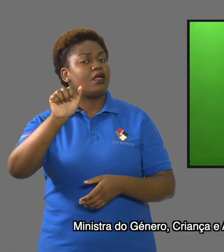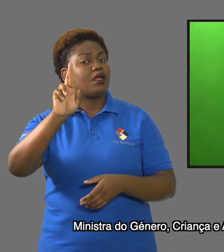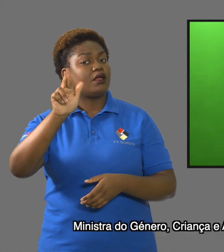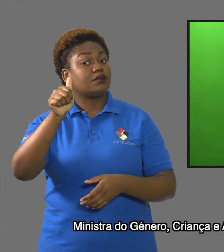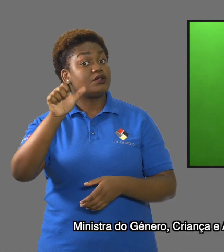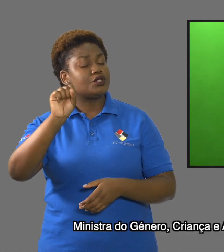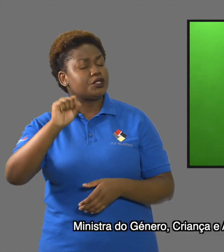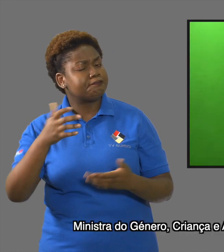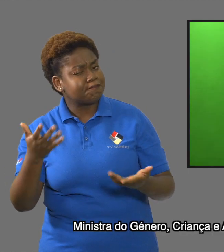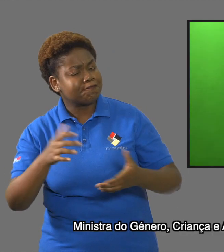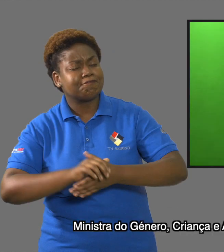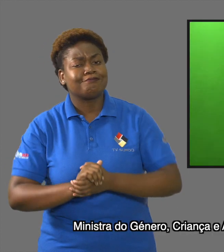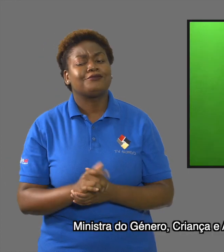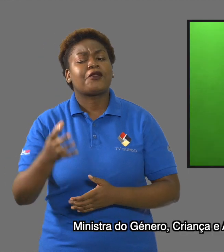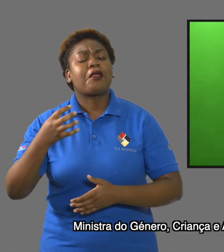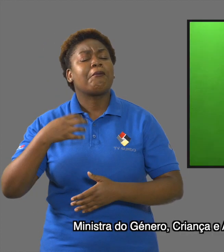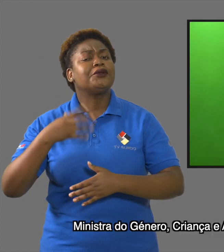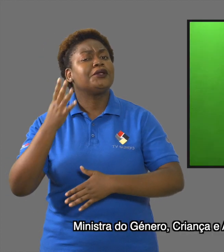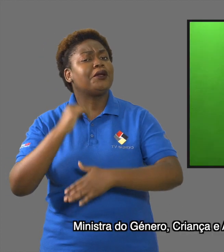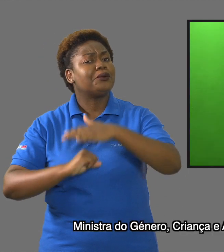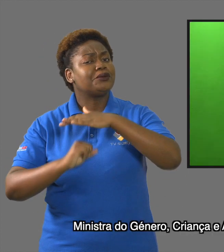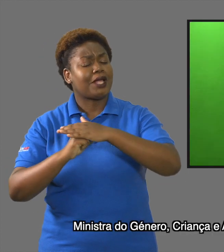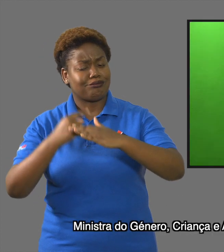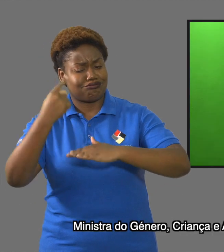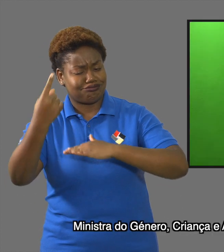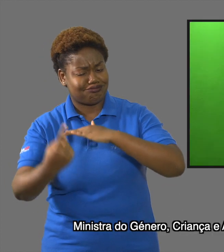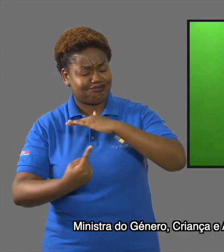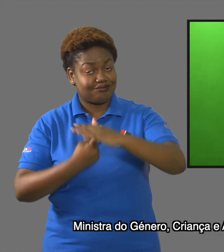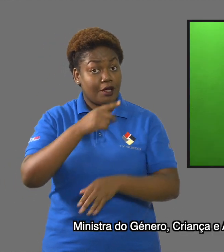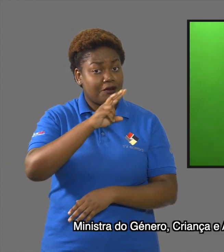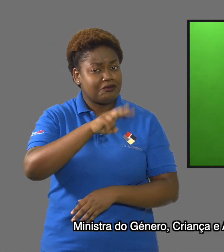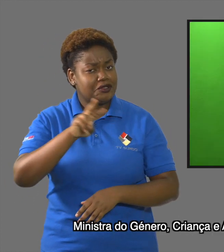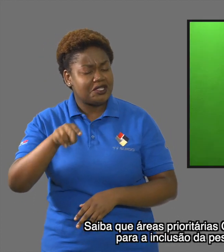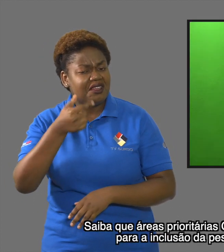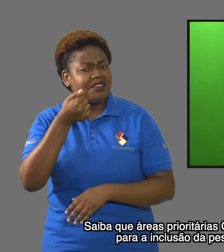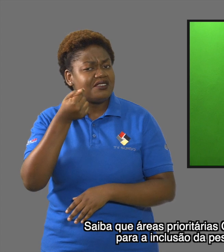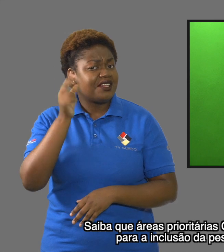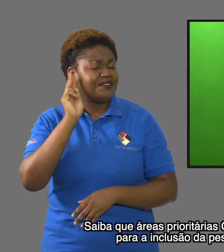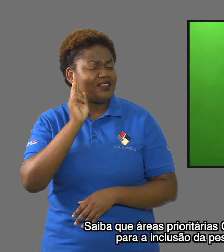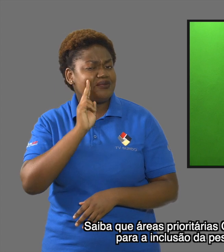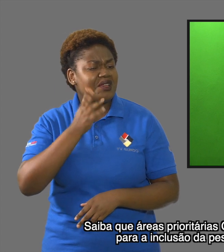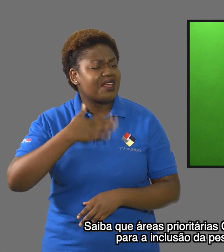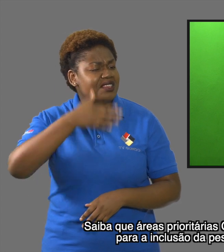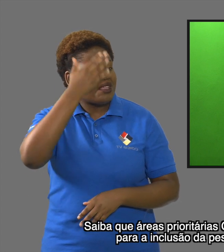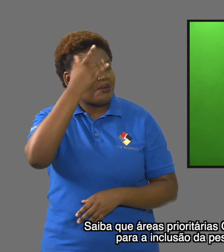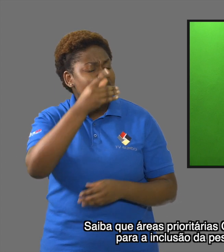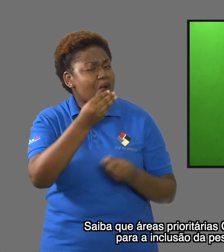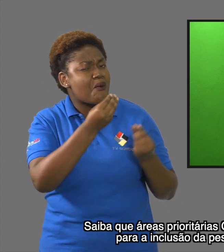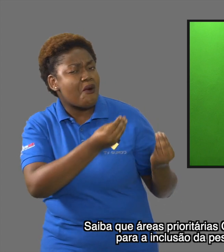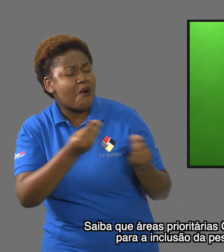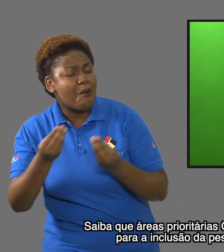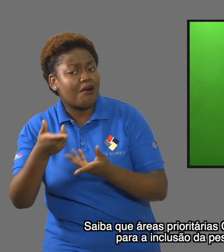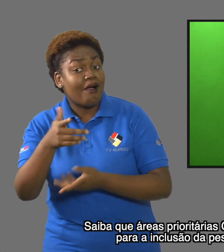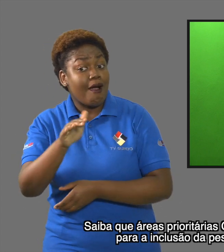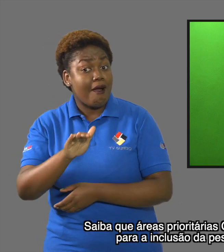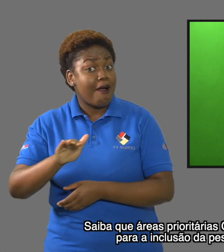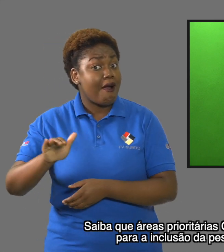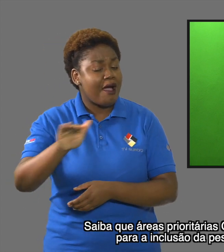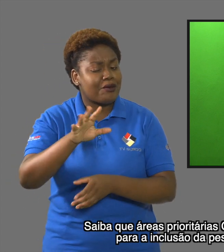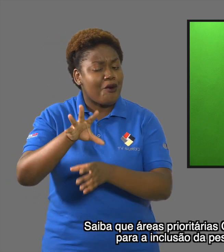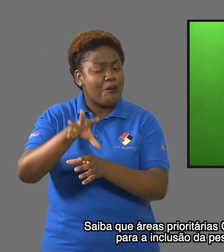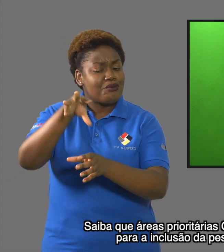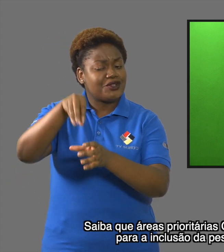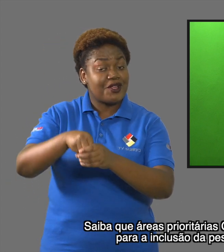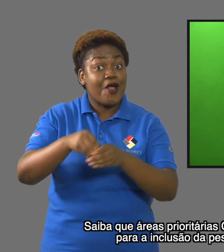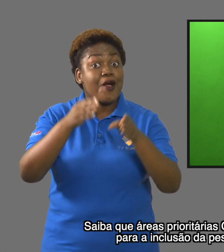Ministra do Gênero, Criança e Ação Social visita a TV Surdo. Saiba que áreas prioritárias Cidália Chauc